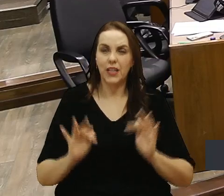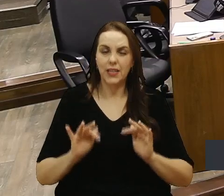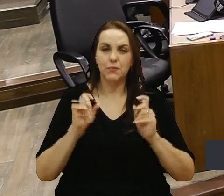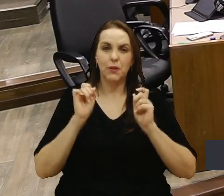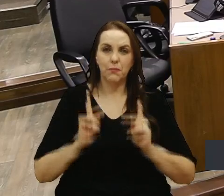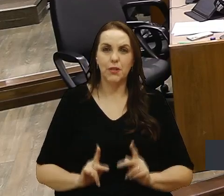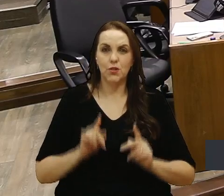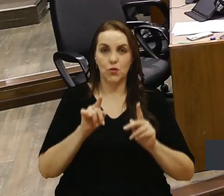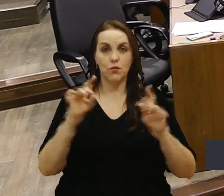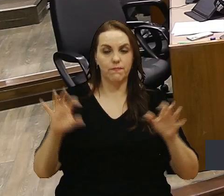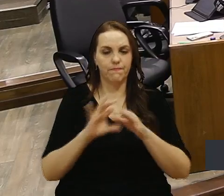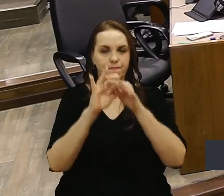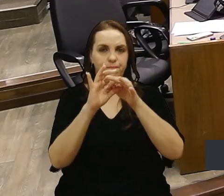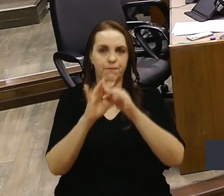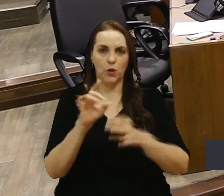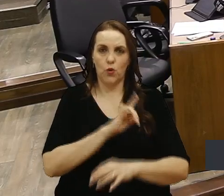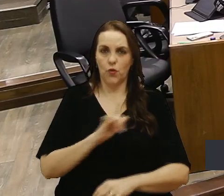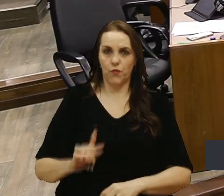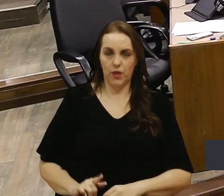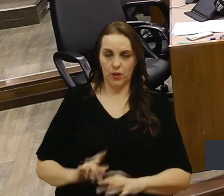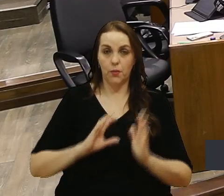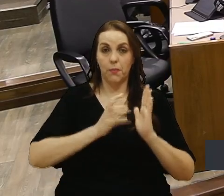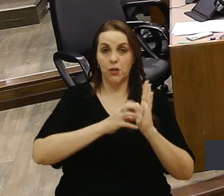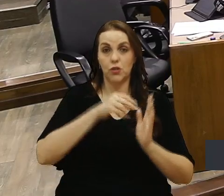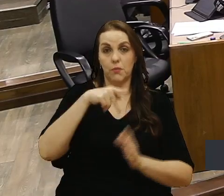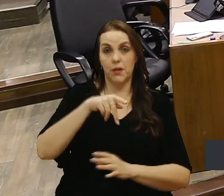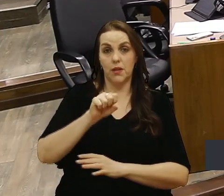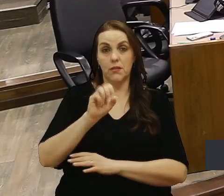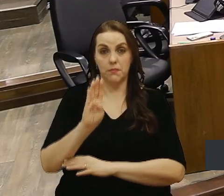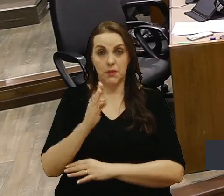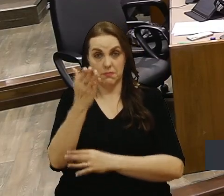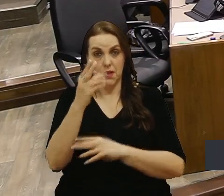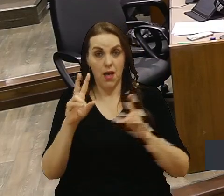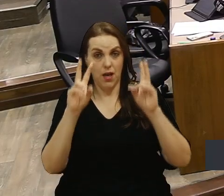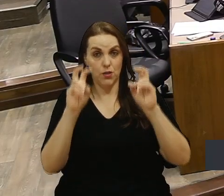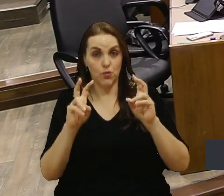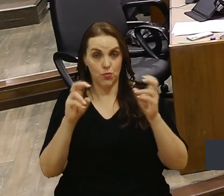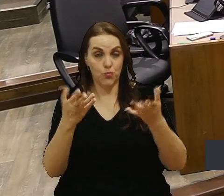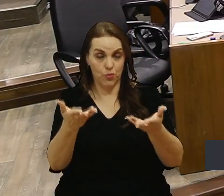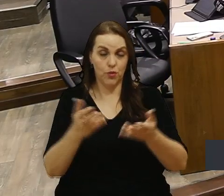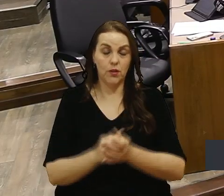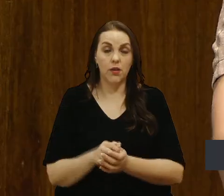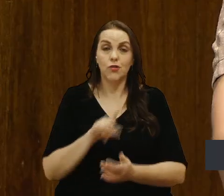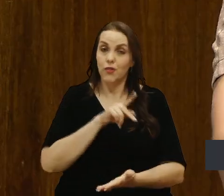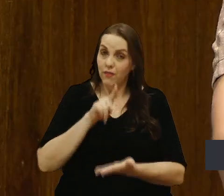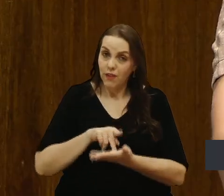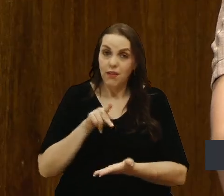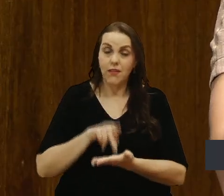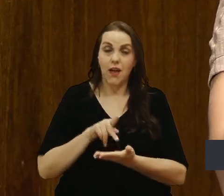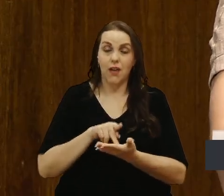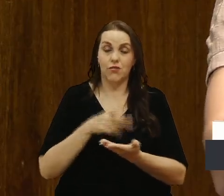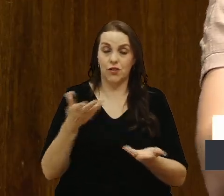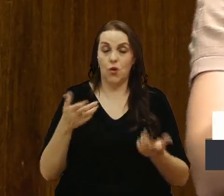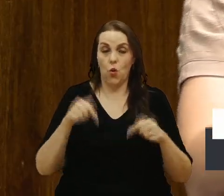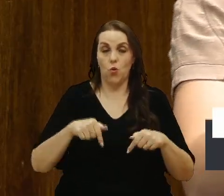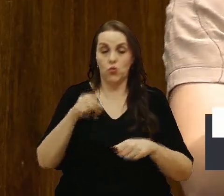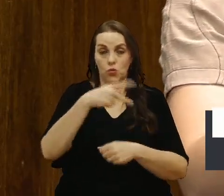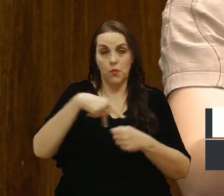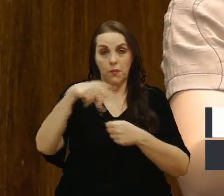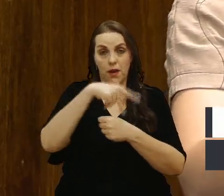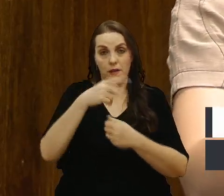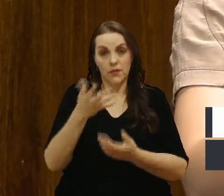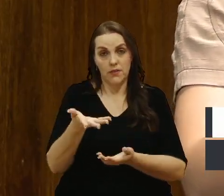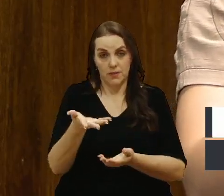ligadas, né, ao governo, a bancada do PSB, que traz esse assunto, que de fato vem sendo uma alternativa hoje no país. E a gente olha para a